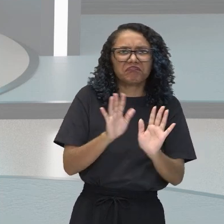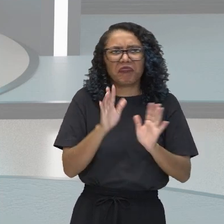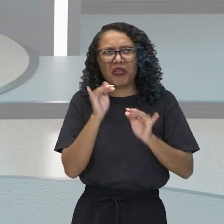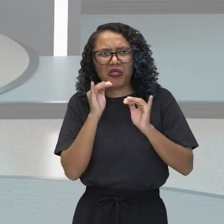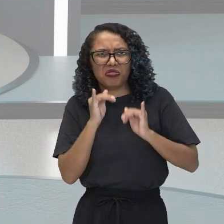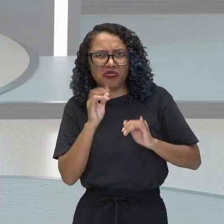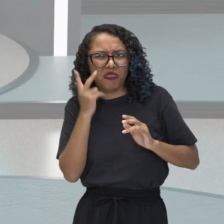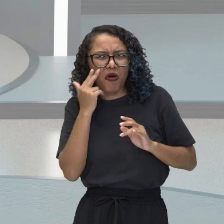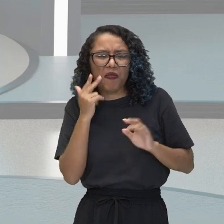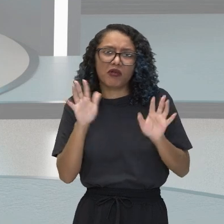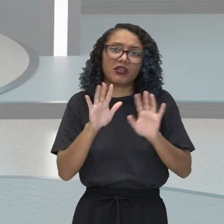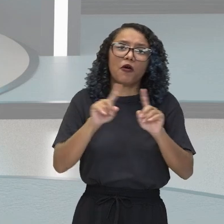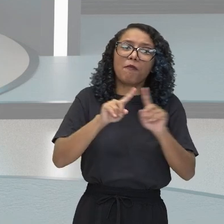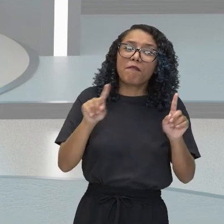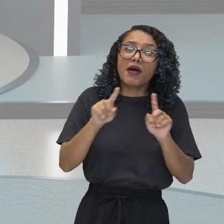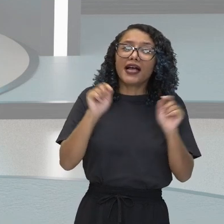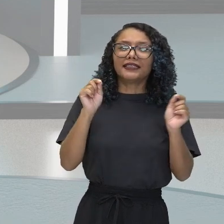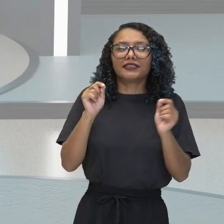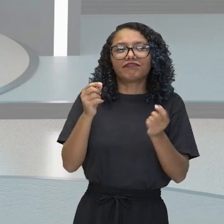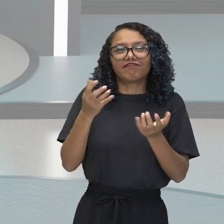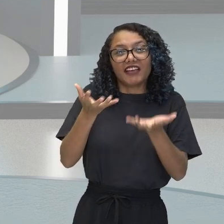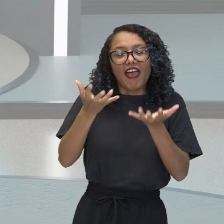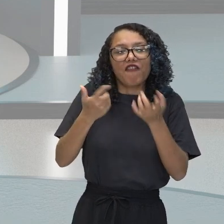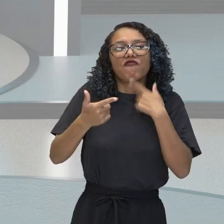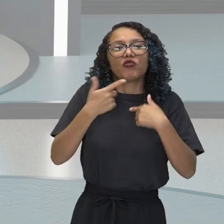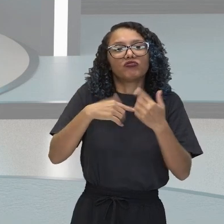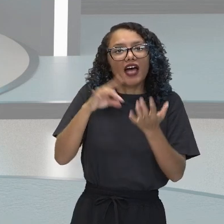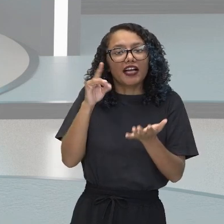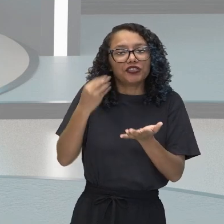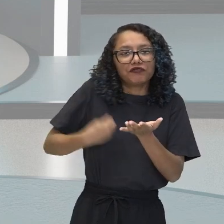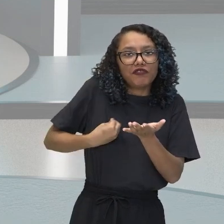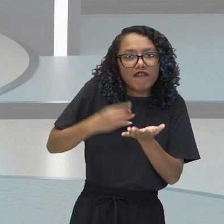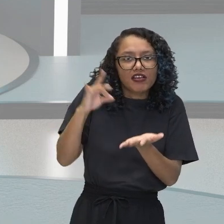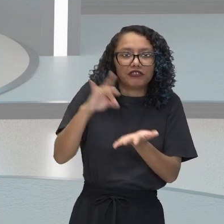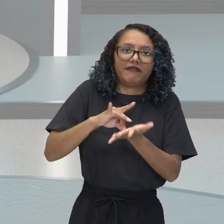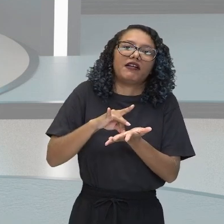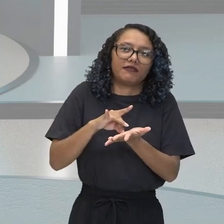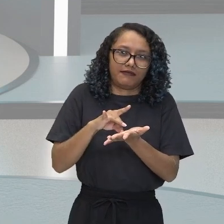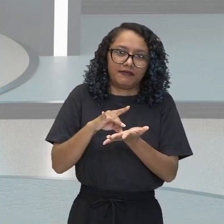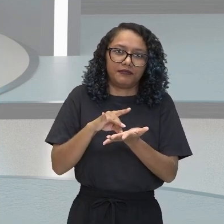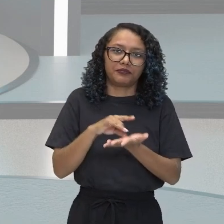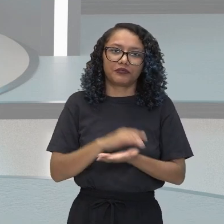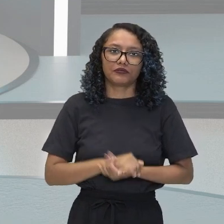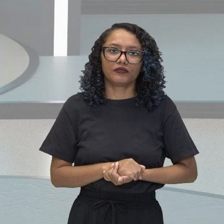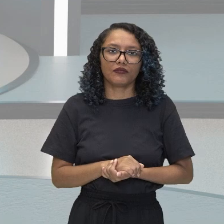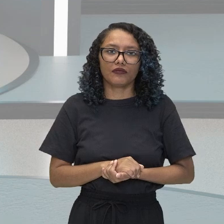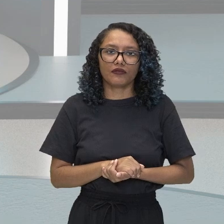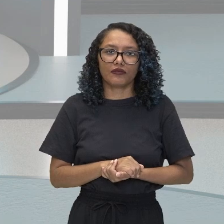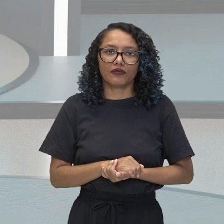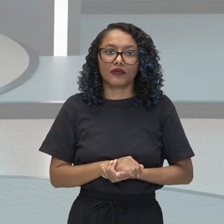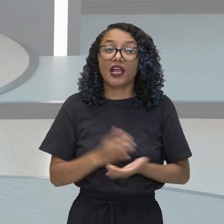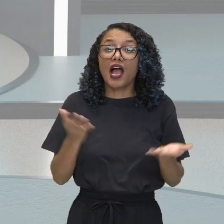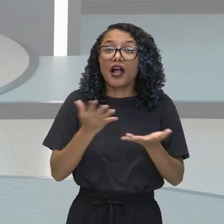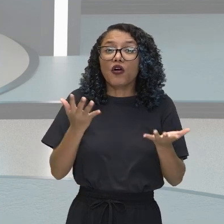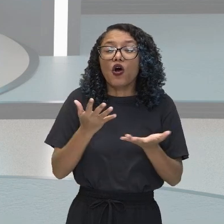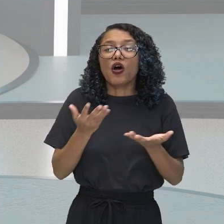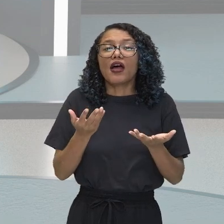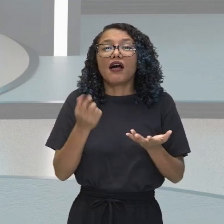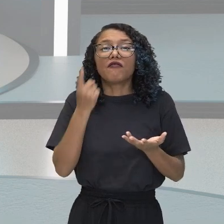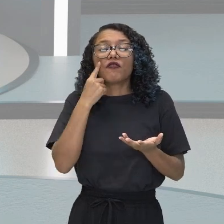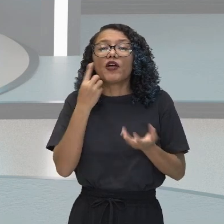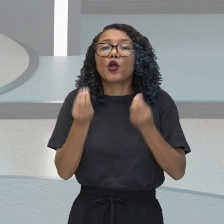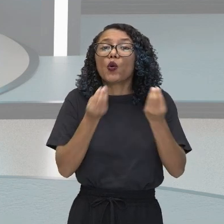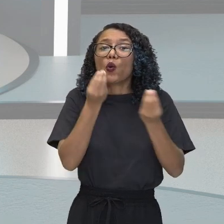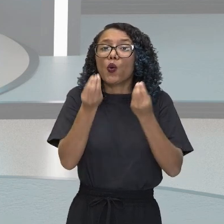presente. E agora vamos começar a ver isso dentro dessa principal manifestação que o